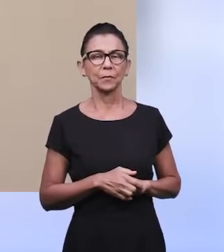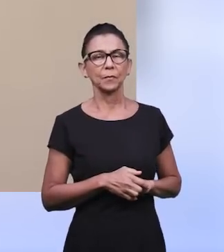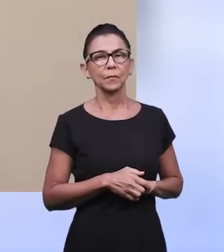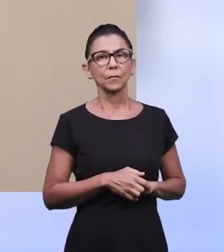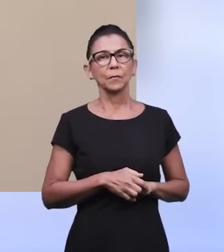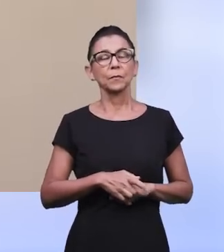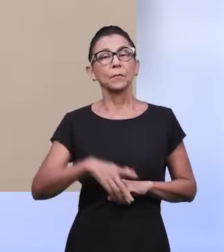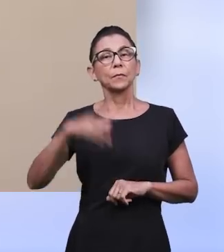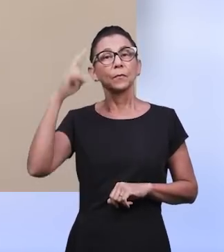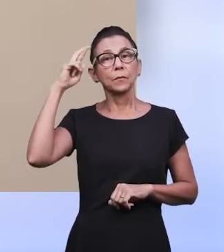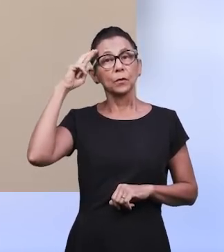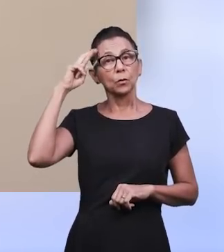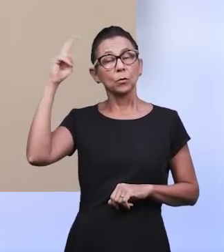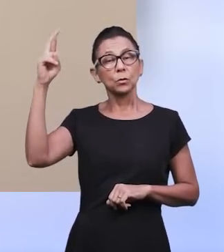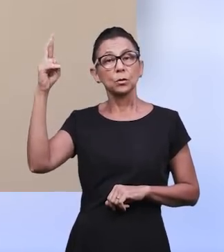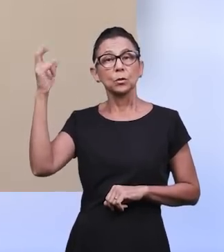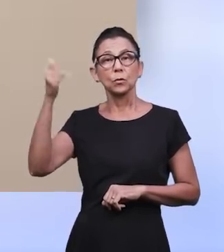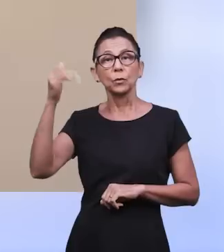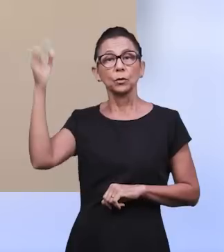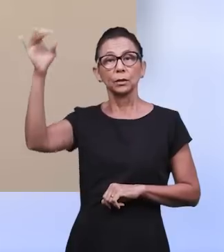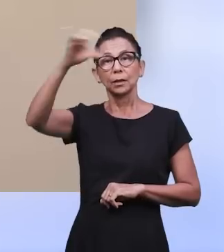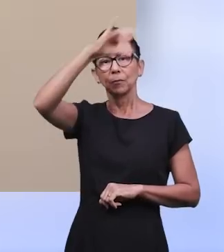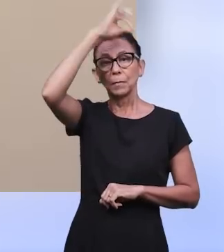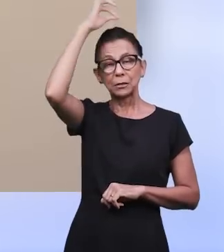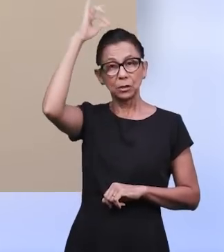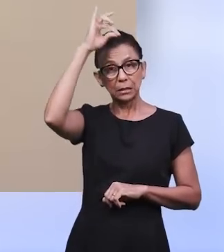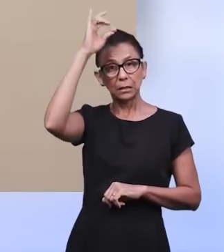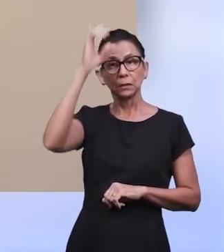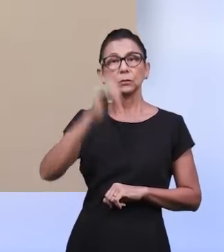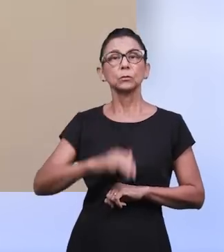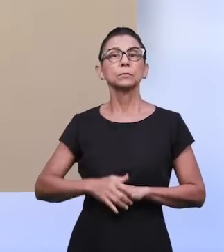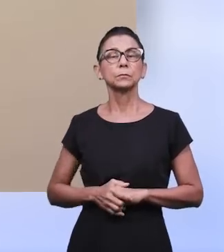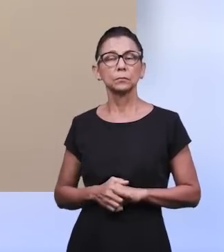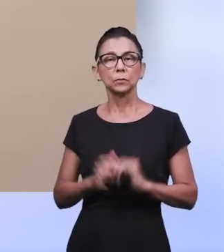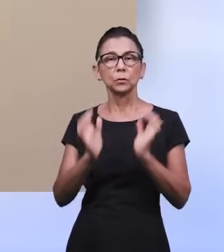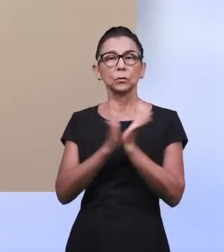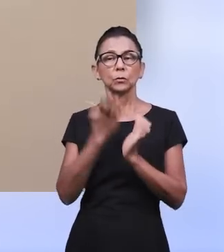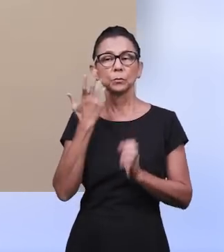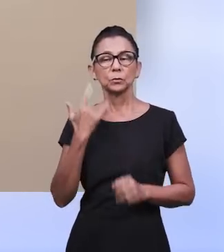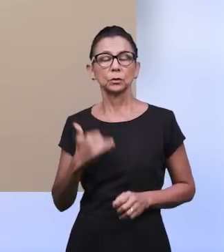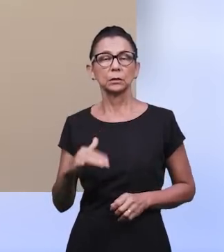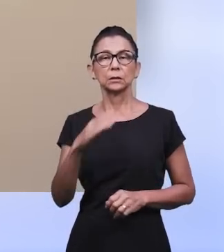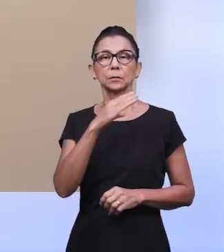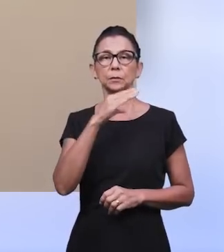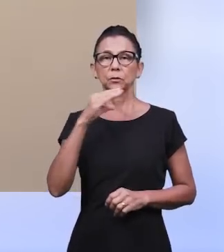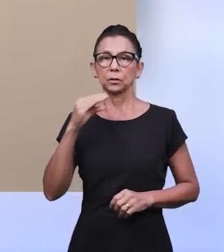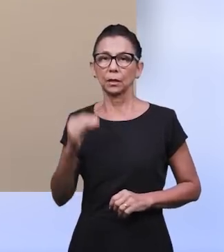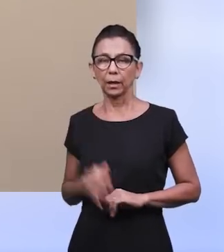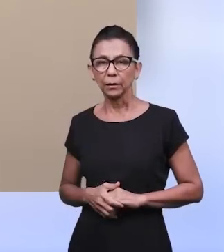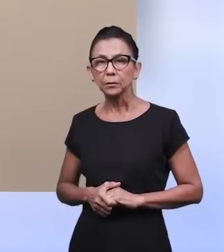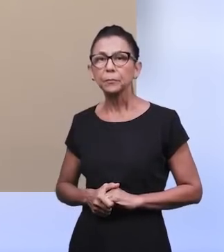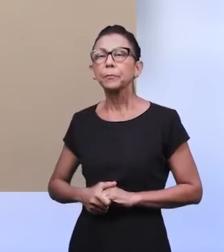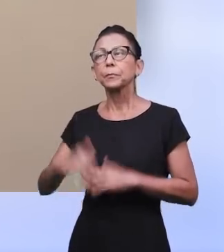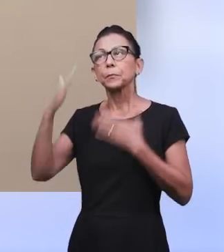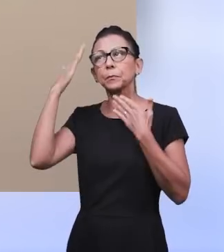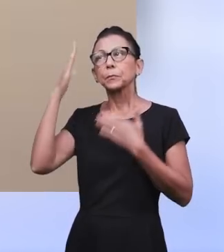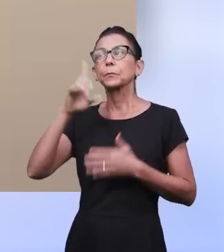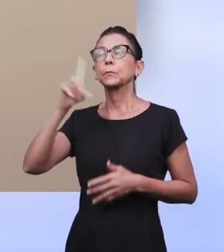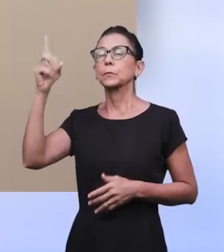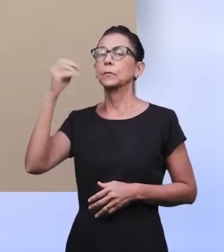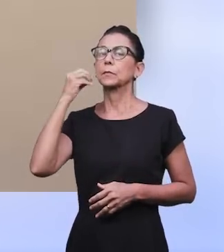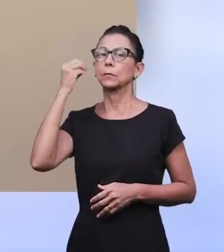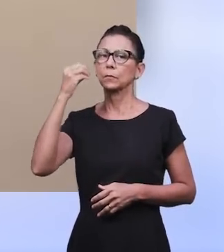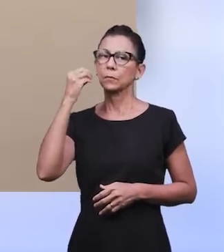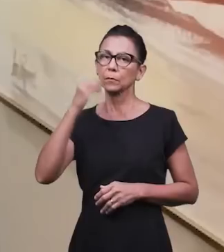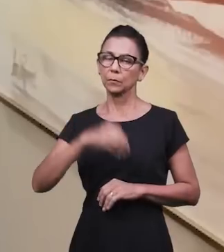língua profética que estava batizando as crianças com o Espírito Santo. Louvamos ao Senhor por essa experiência, por essa bênção, a